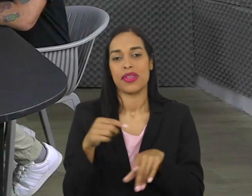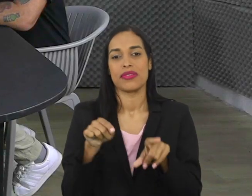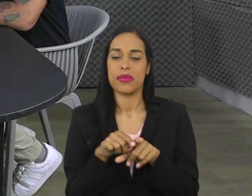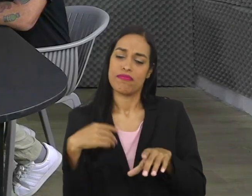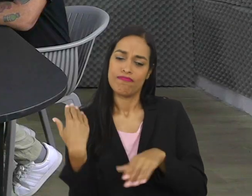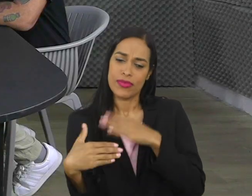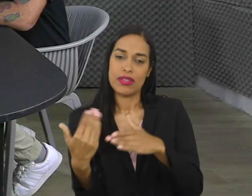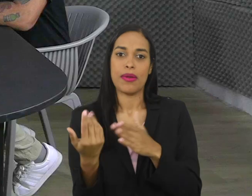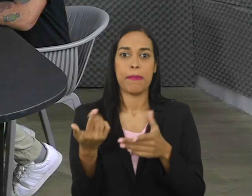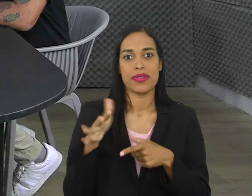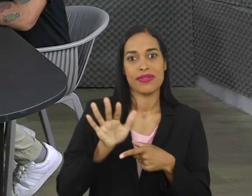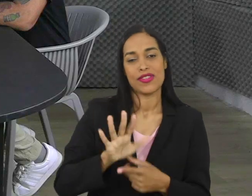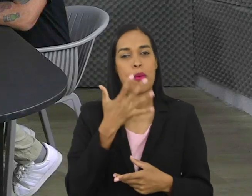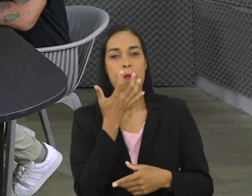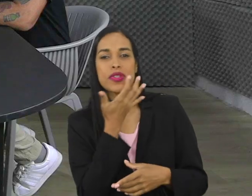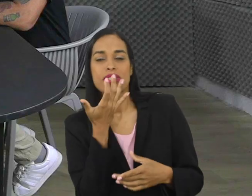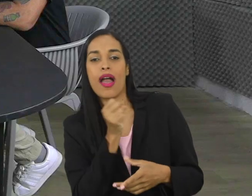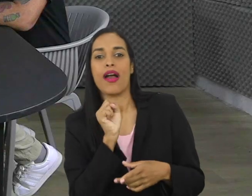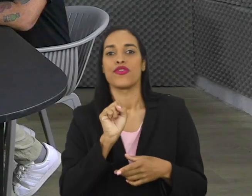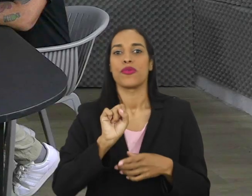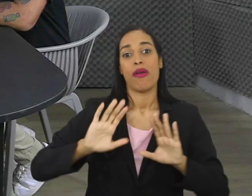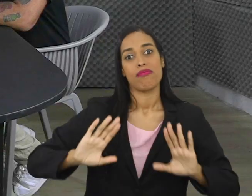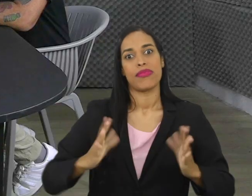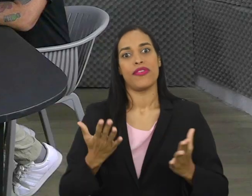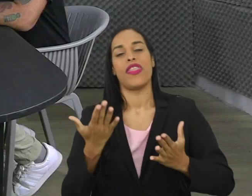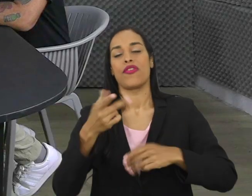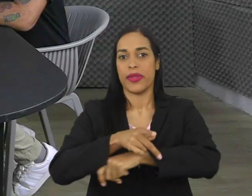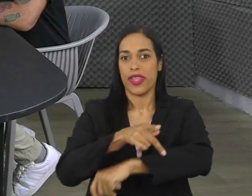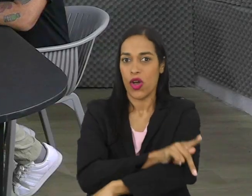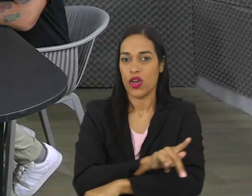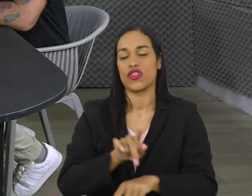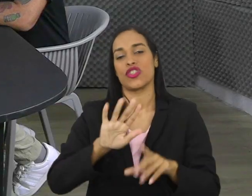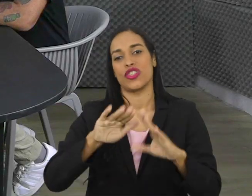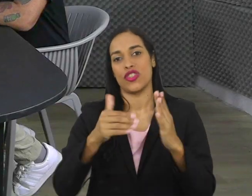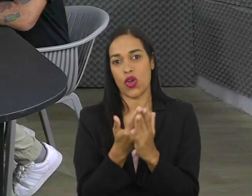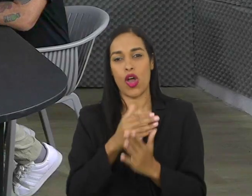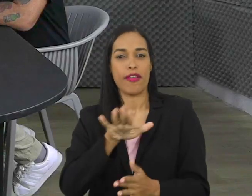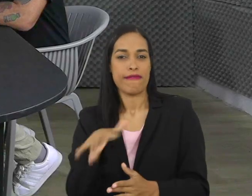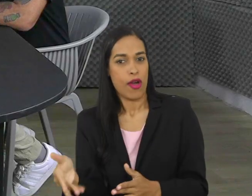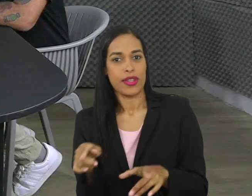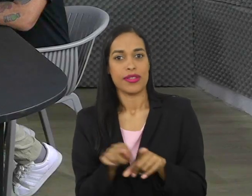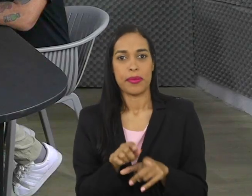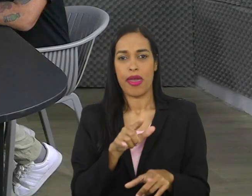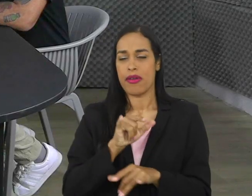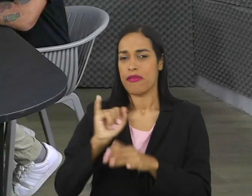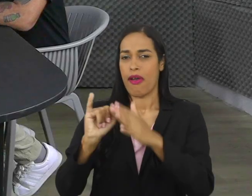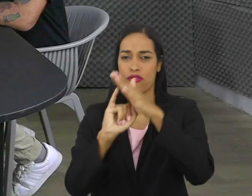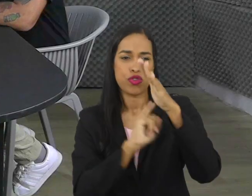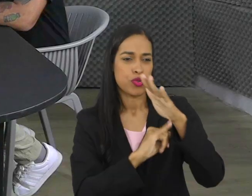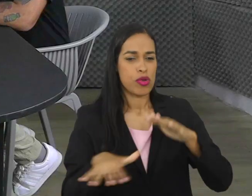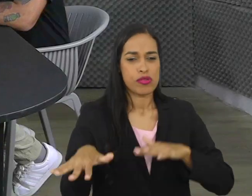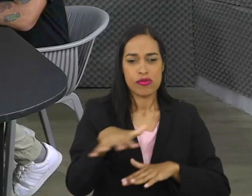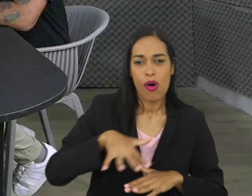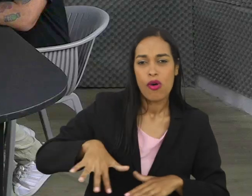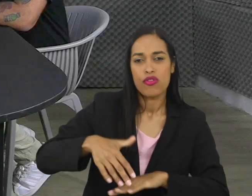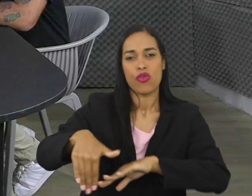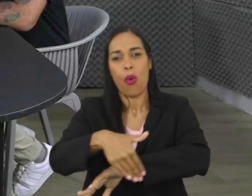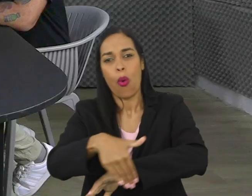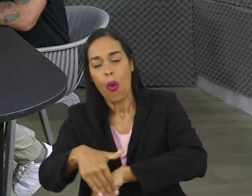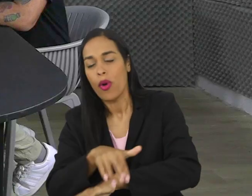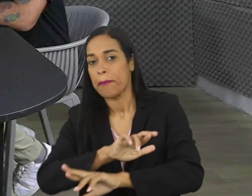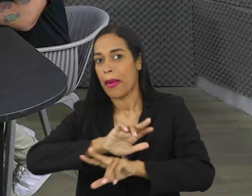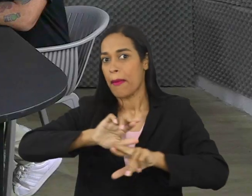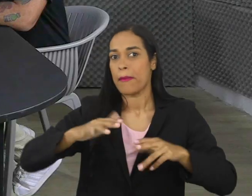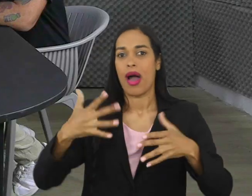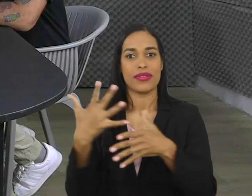Desenvolvem apresentações musicais para eventos pedagógicos da escola, como também fora dela, em outras instituições públicas, nas ruas da comunidade e em outros espaços da